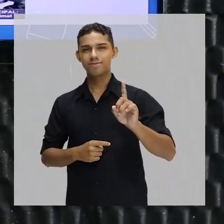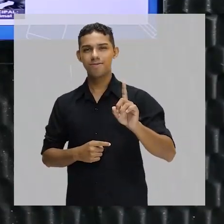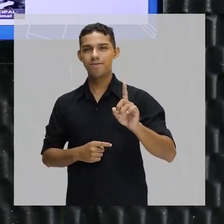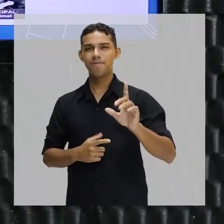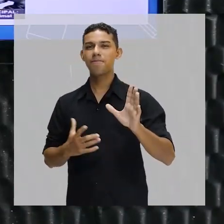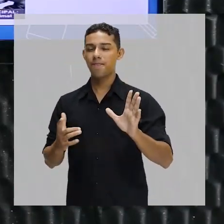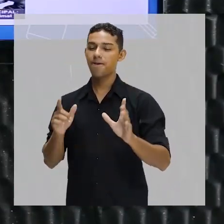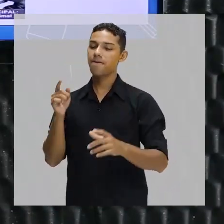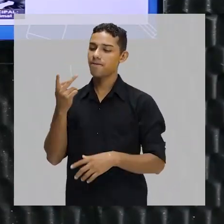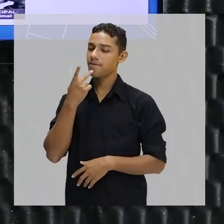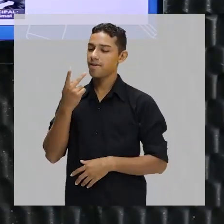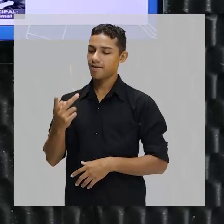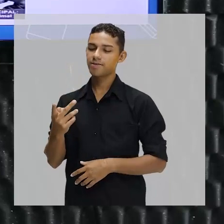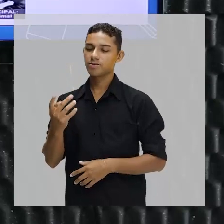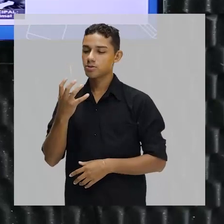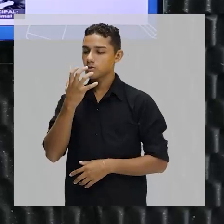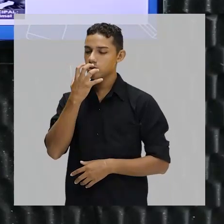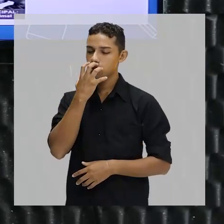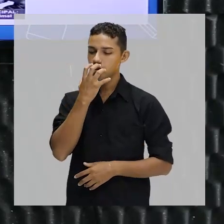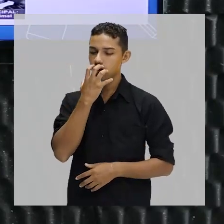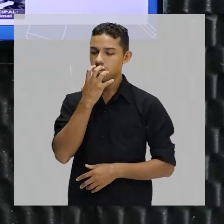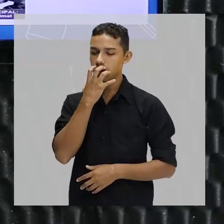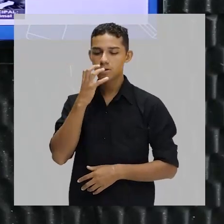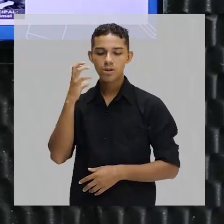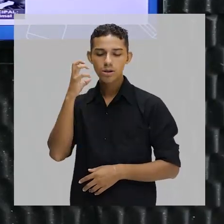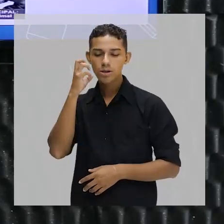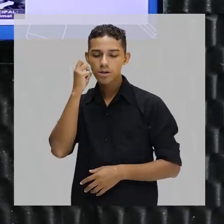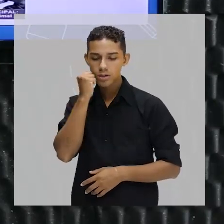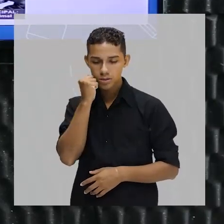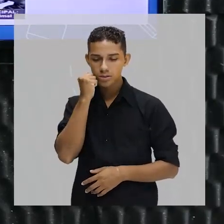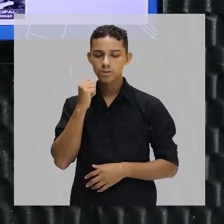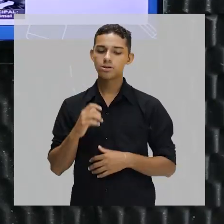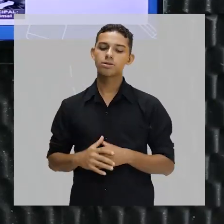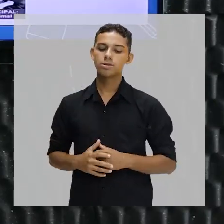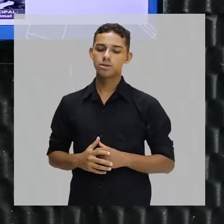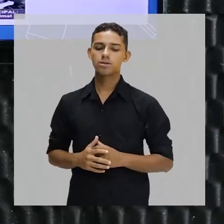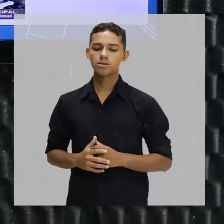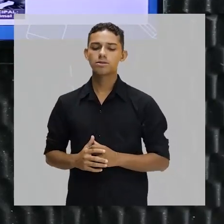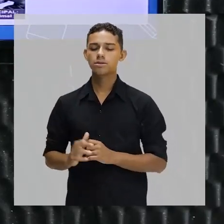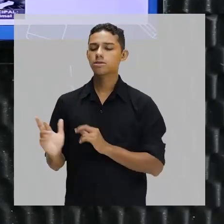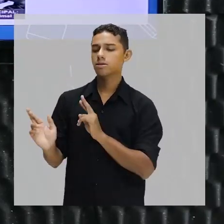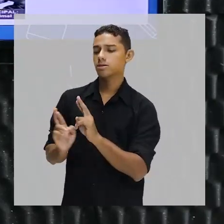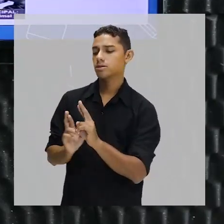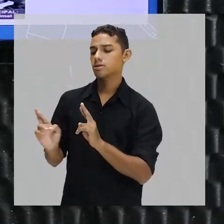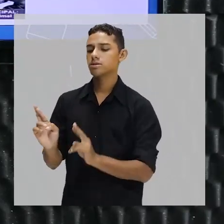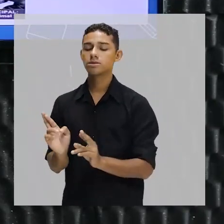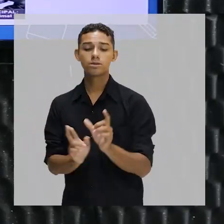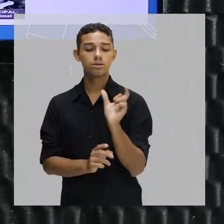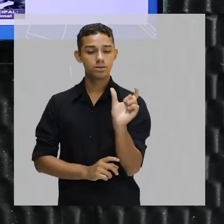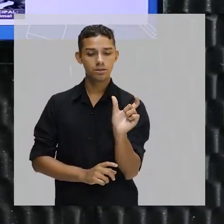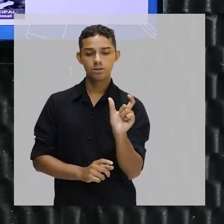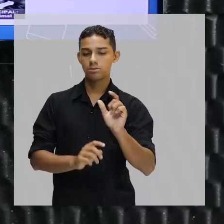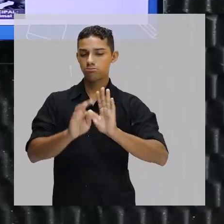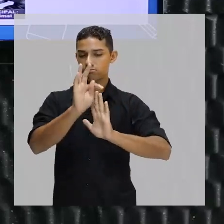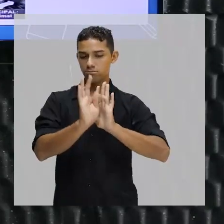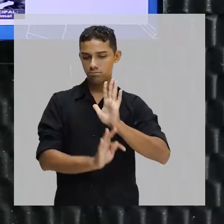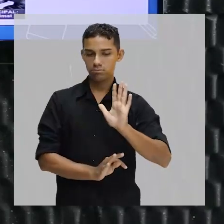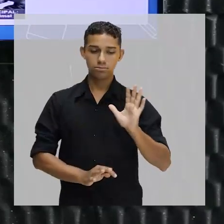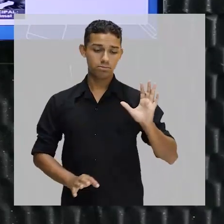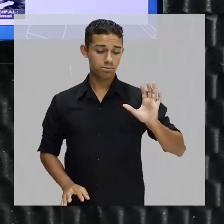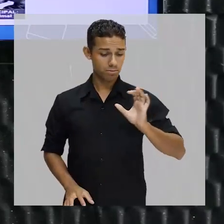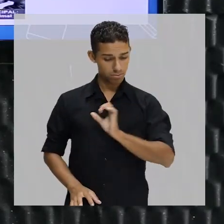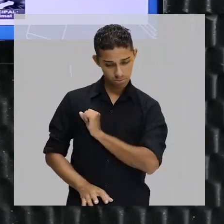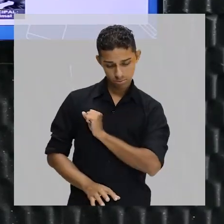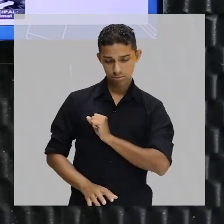se referindo à adoção dos animais. Mas antes ele faz a relação entre os dois textos. O amor, que é um